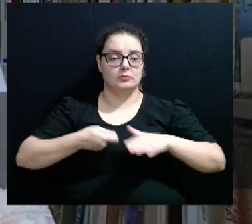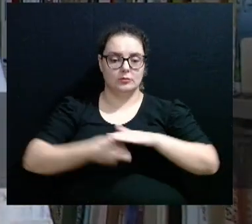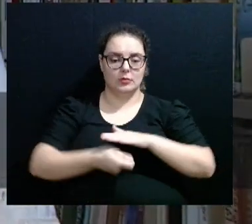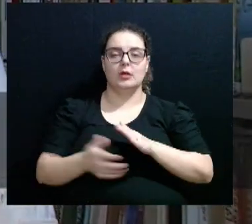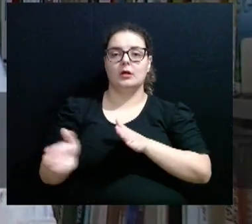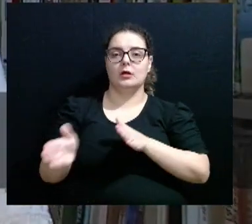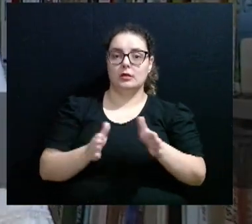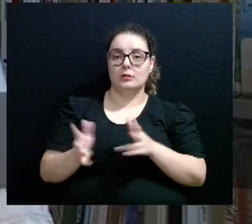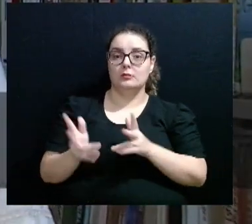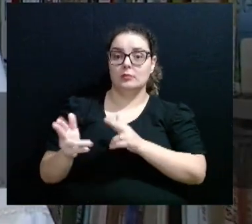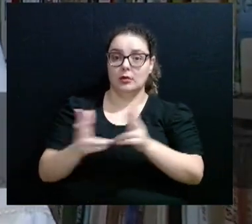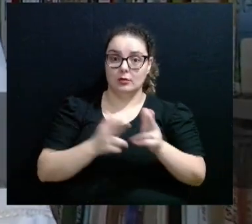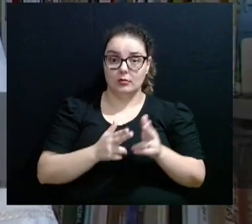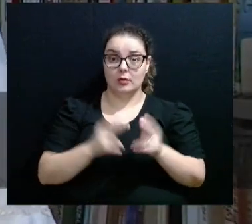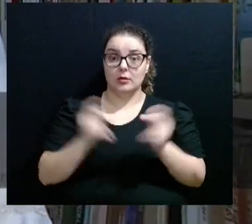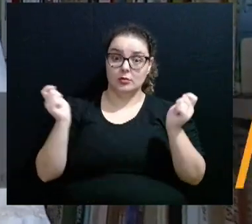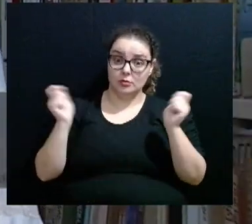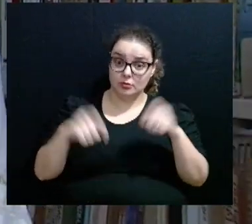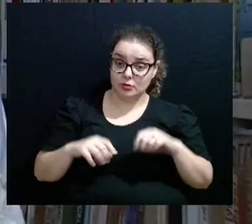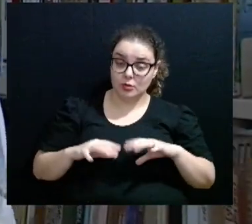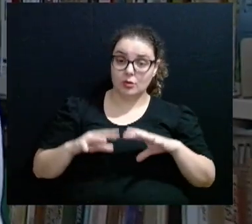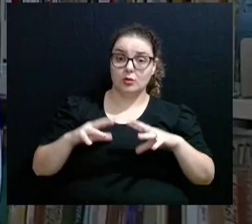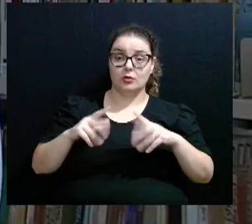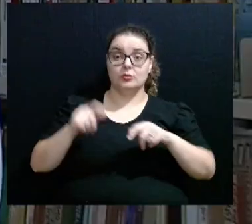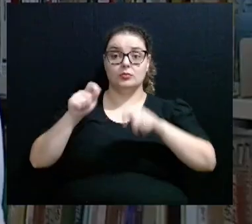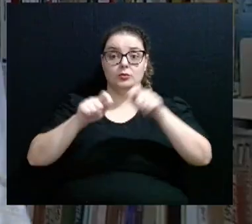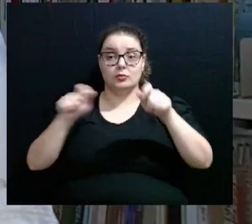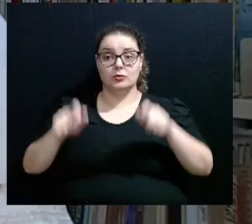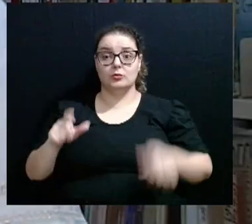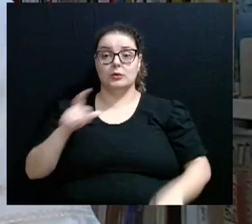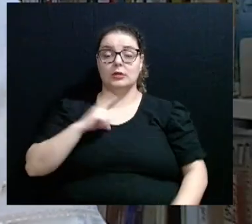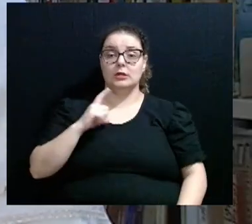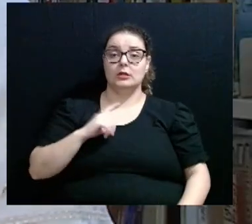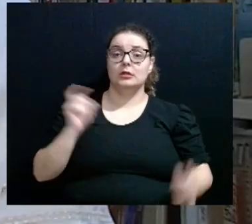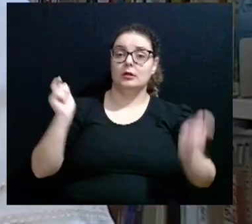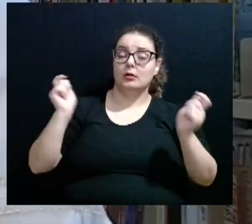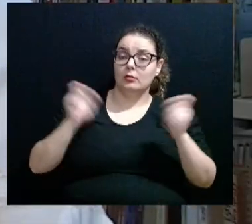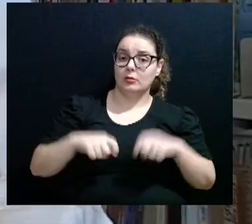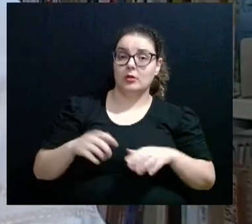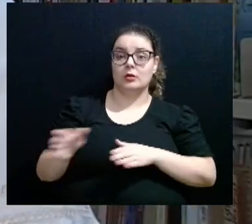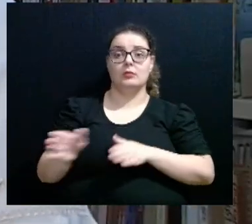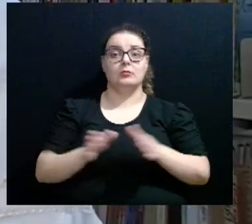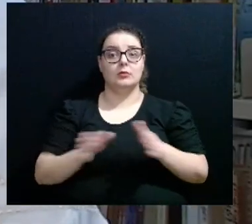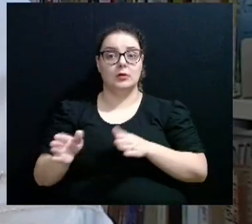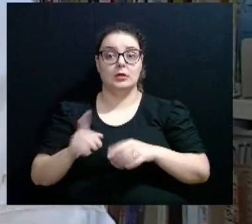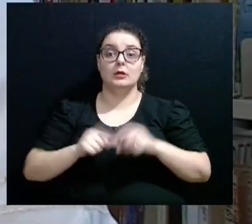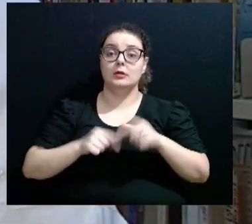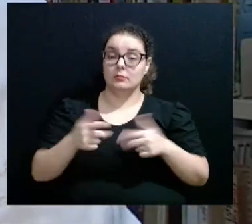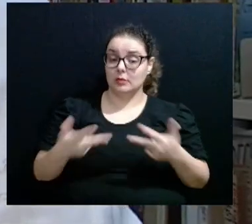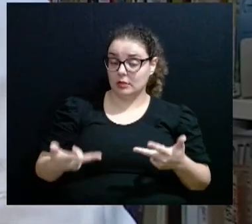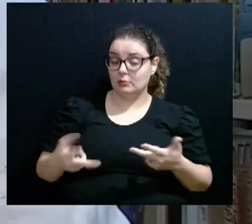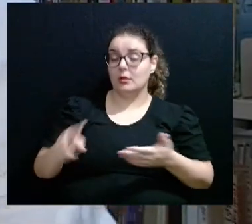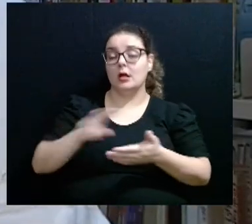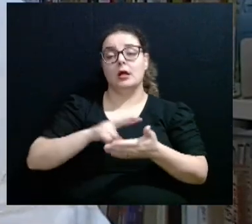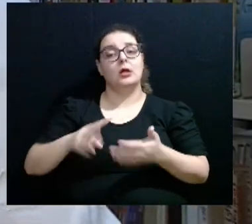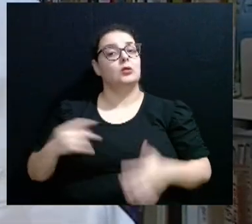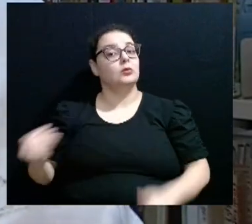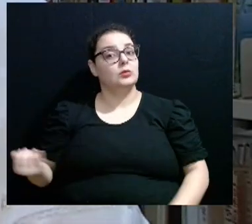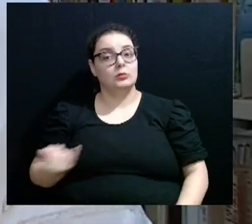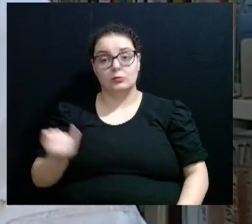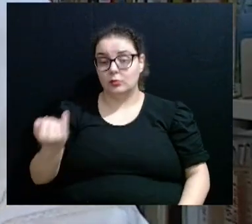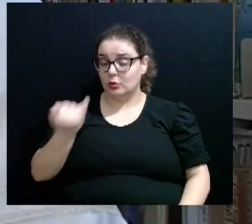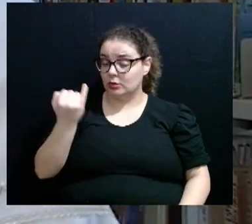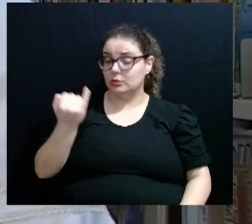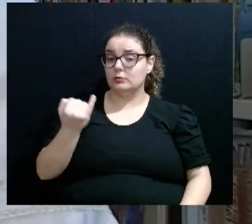de efetivamente todas as pessoas terem a possibilidade de acessar esse material. A leitura é fundamental, ela capacita